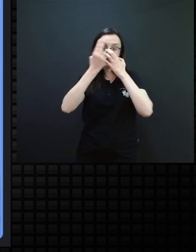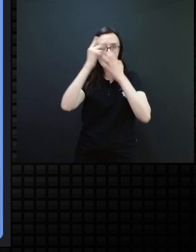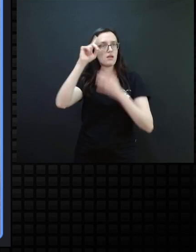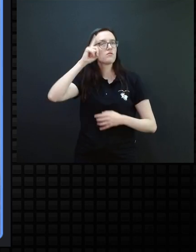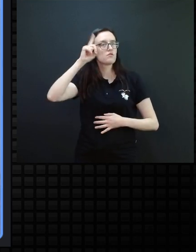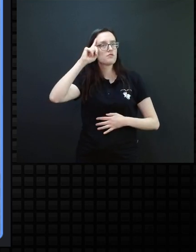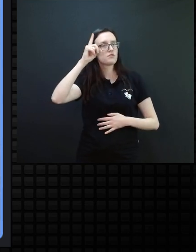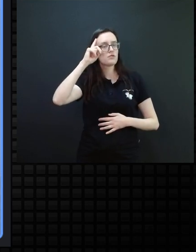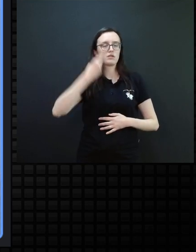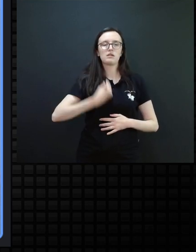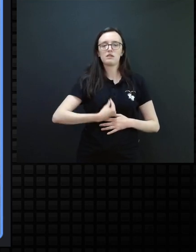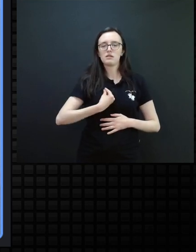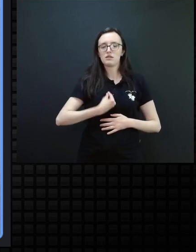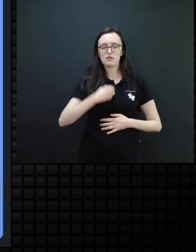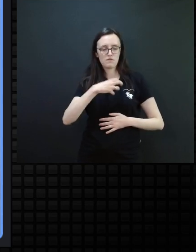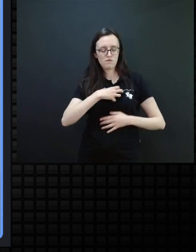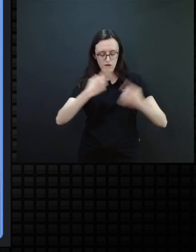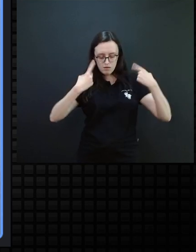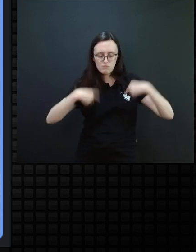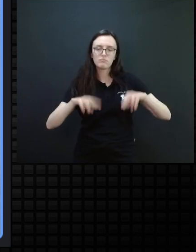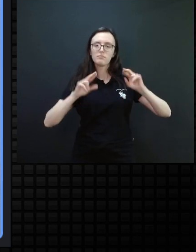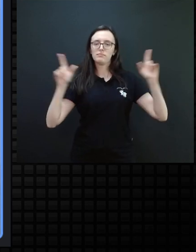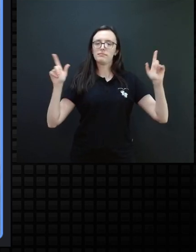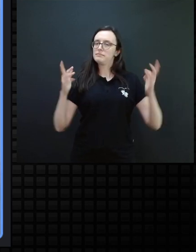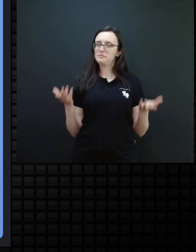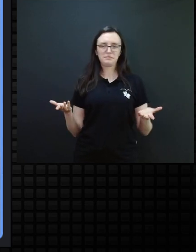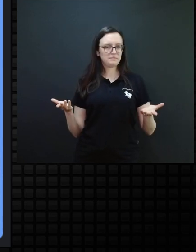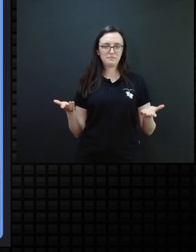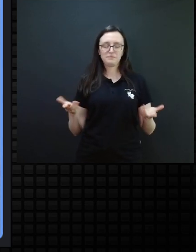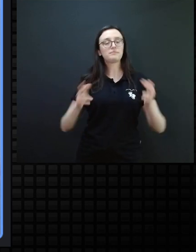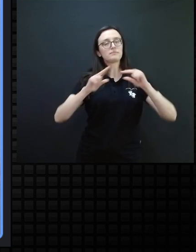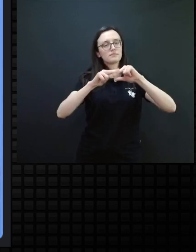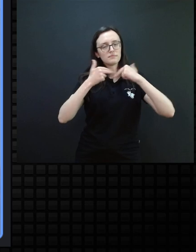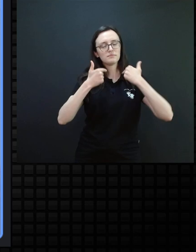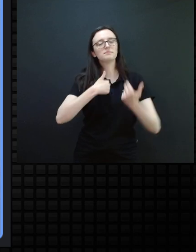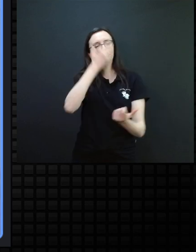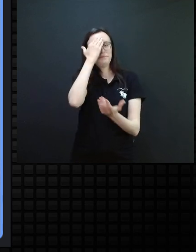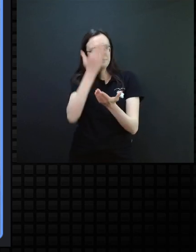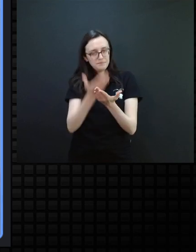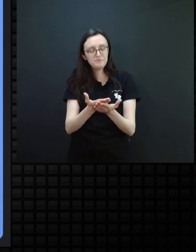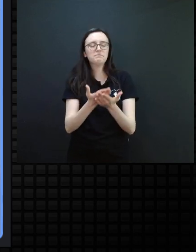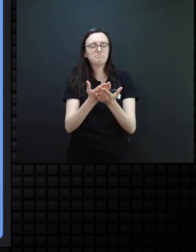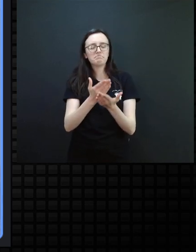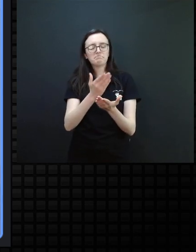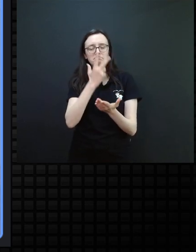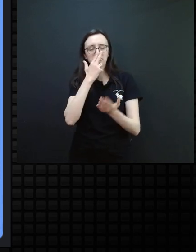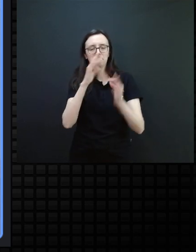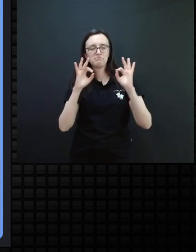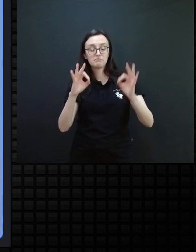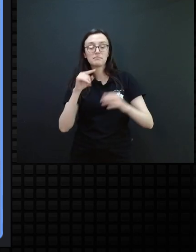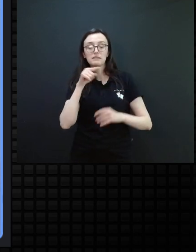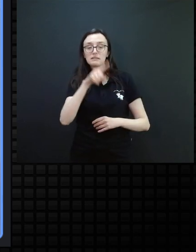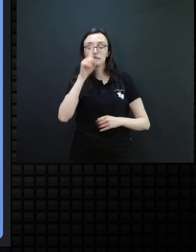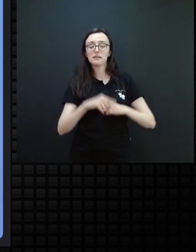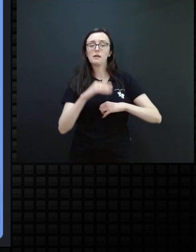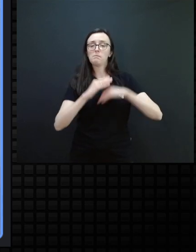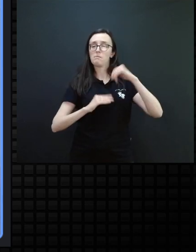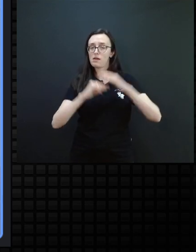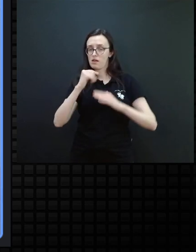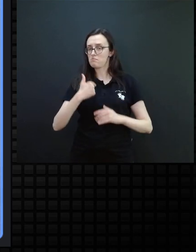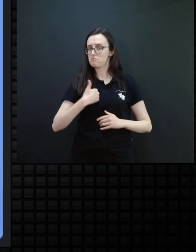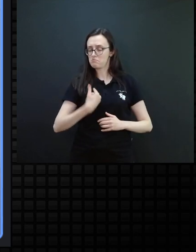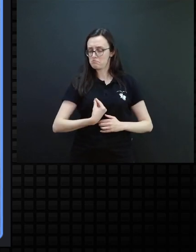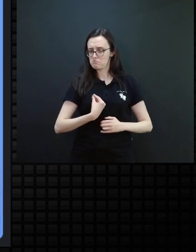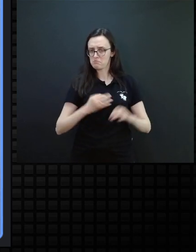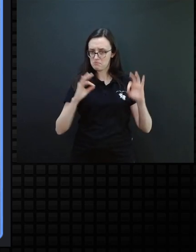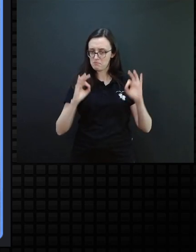dia uma forma de se vestir diferente. Então, eu acho, e acredito que isso é uma prática que eu coloco,